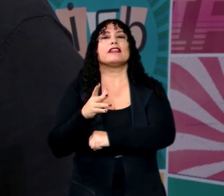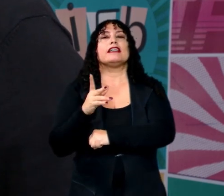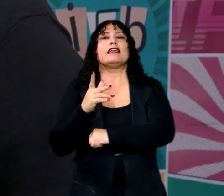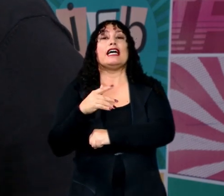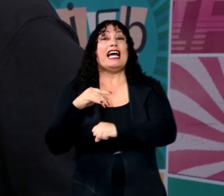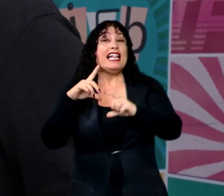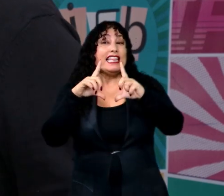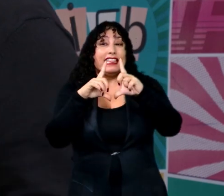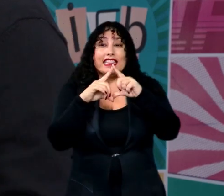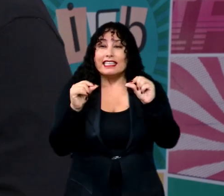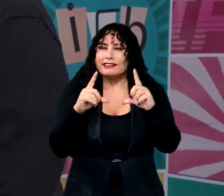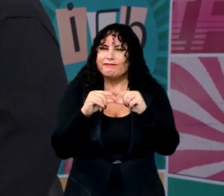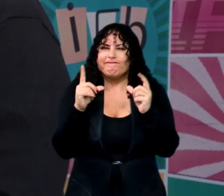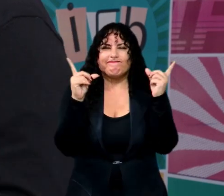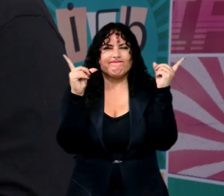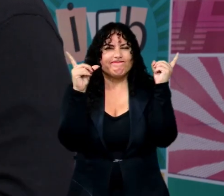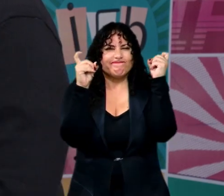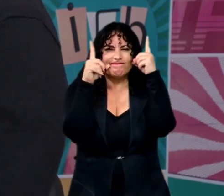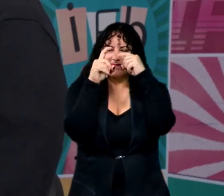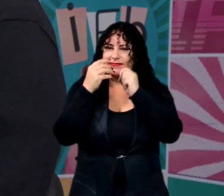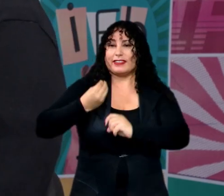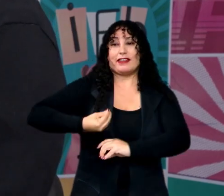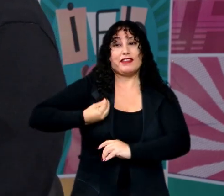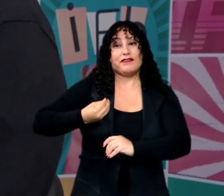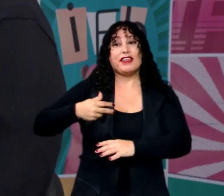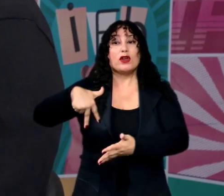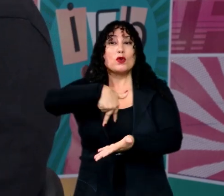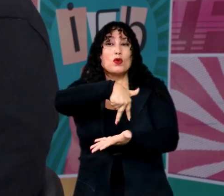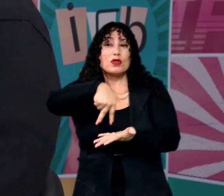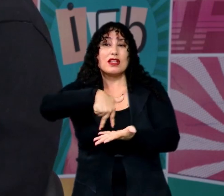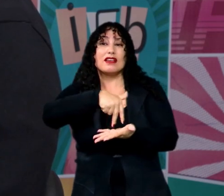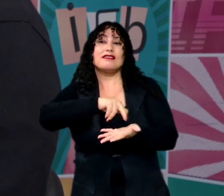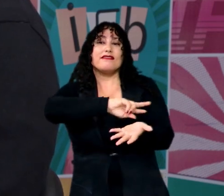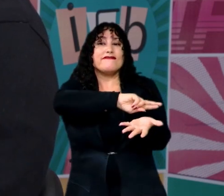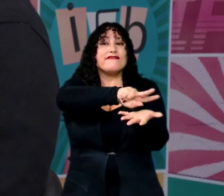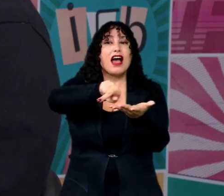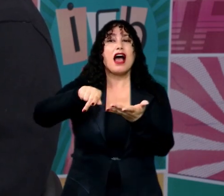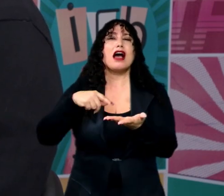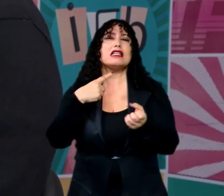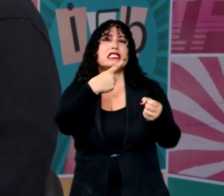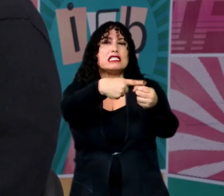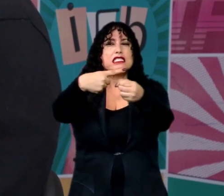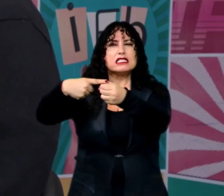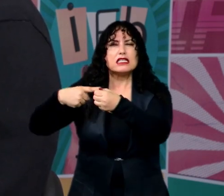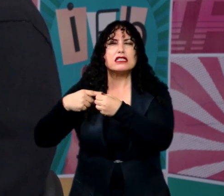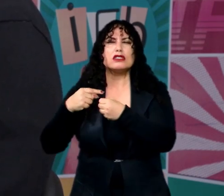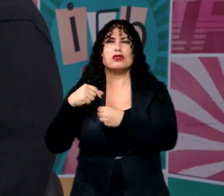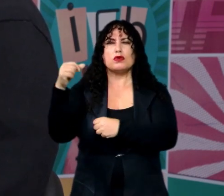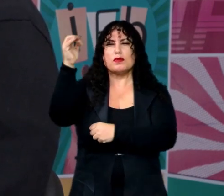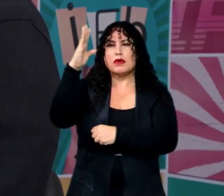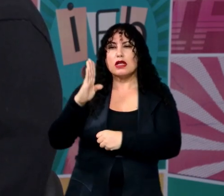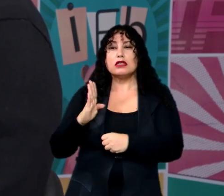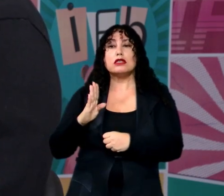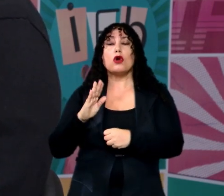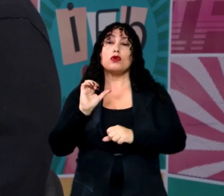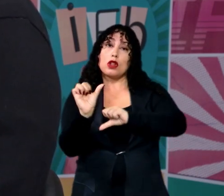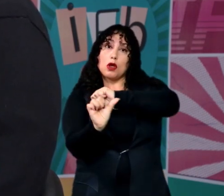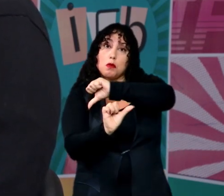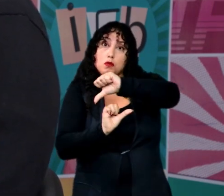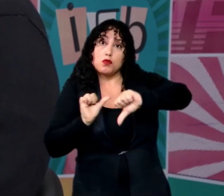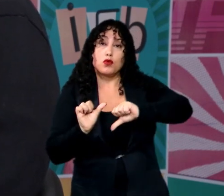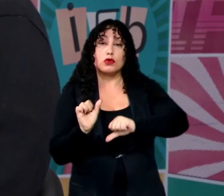Distrito Federal é um lugar difícil para se viver com dança mesmo, assim como várias outras cidades no Brasil, né? A não ser que a pessoa vire professora e